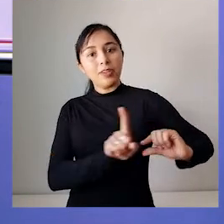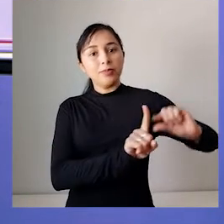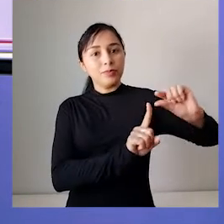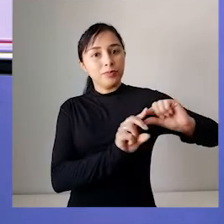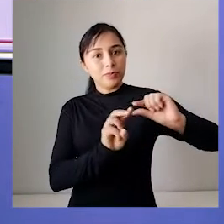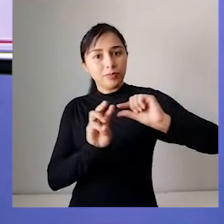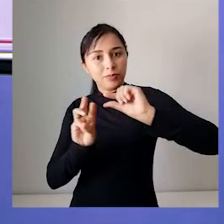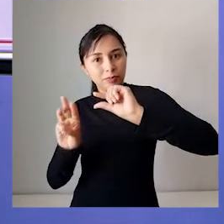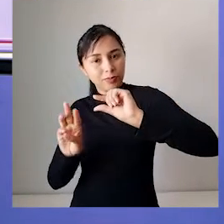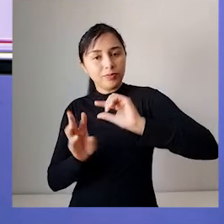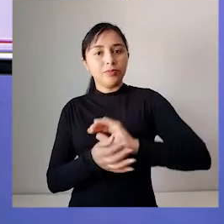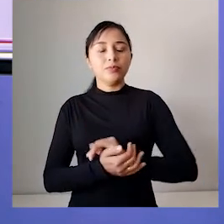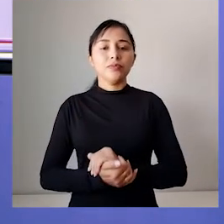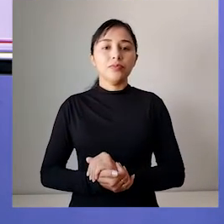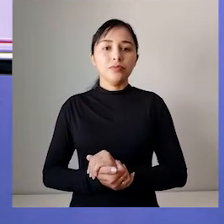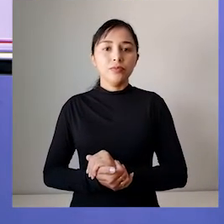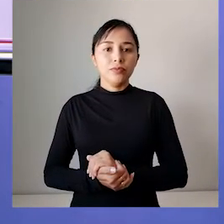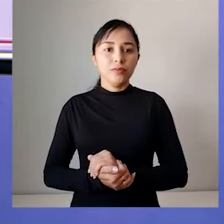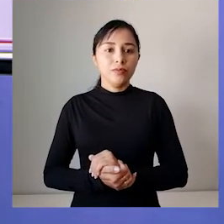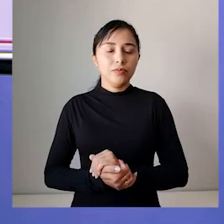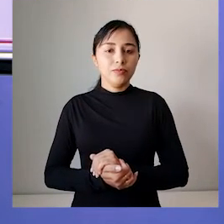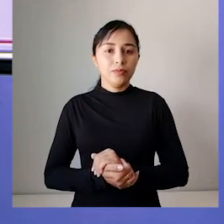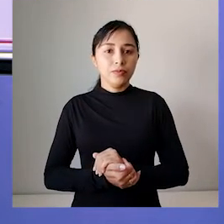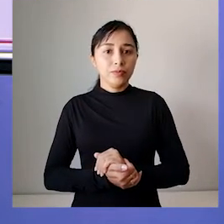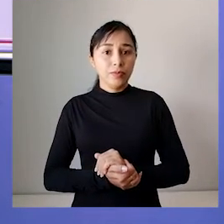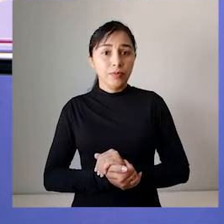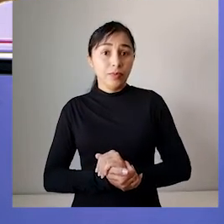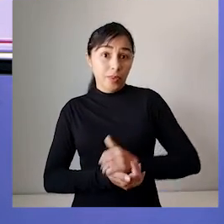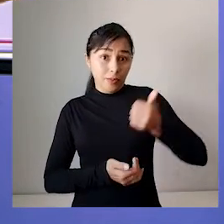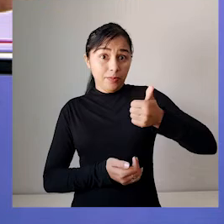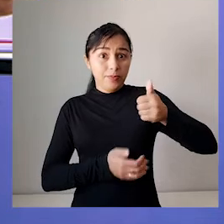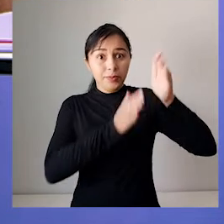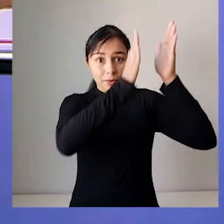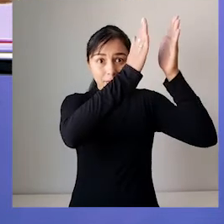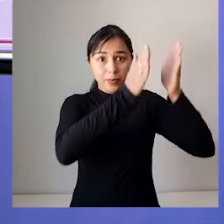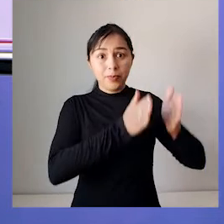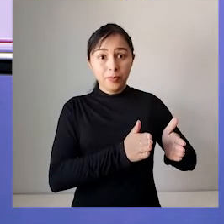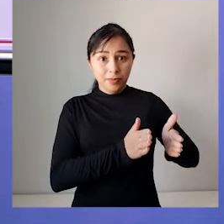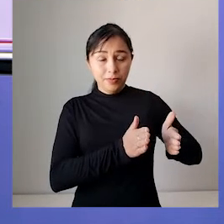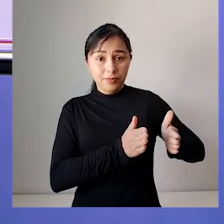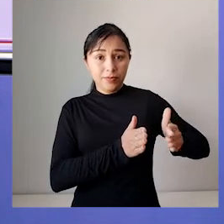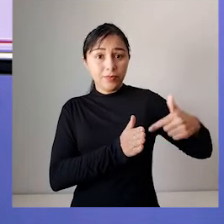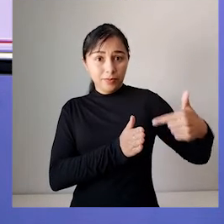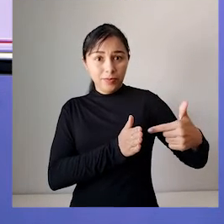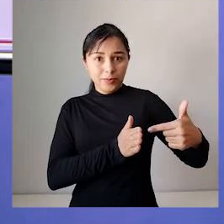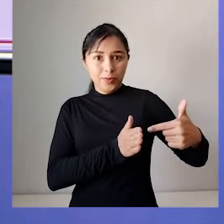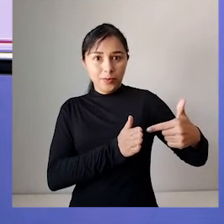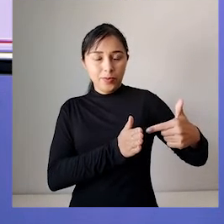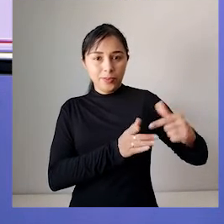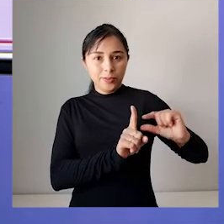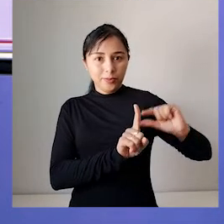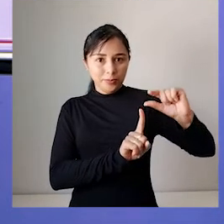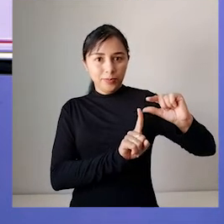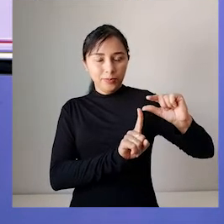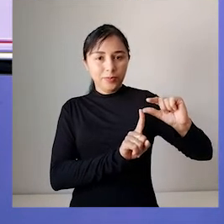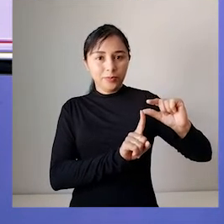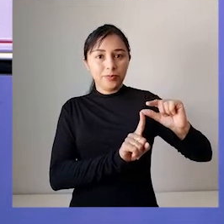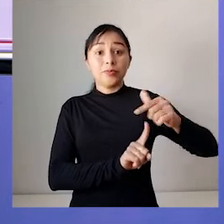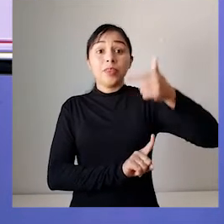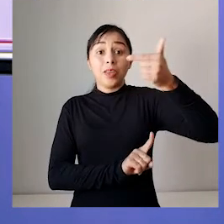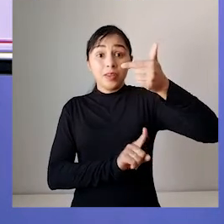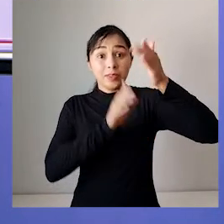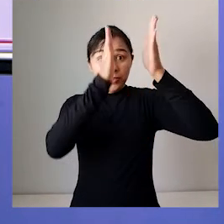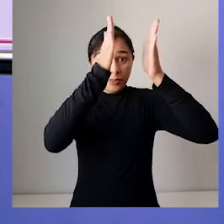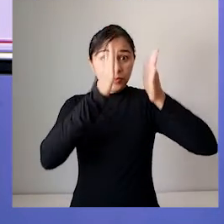direita para a esquerda. Então, nós vamos lá, o 2 primeiro, na unidade, o 6